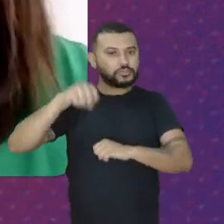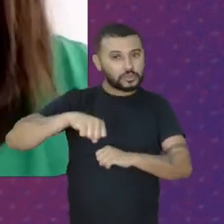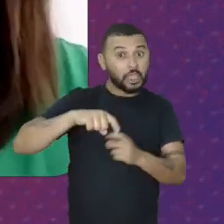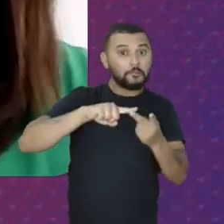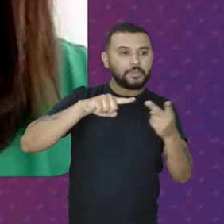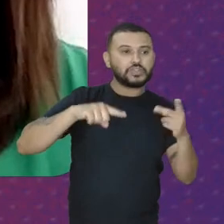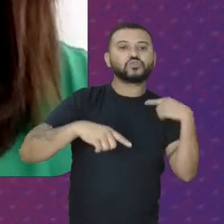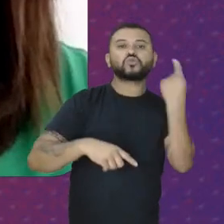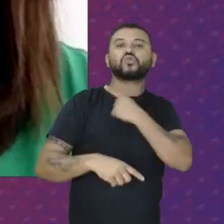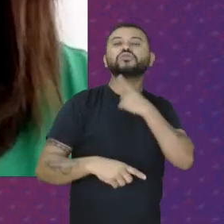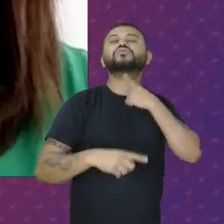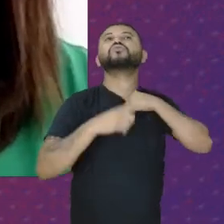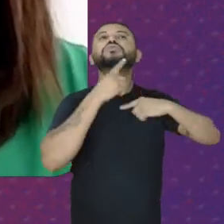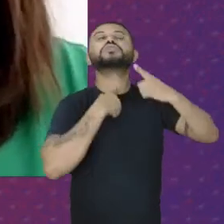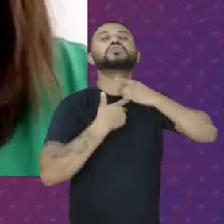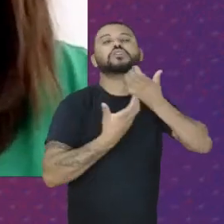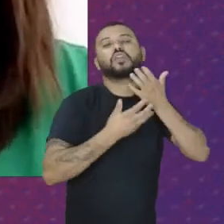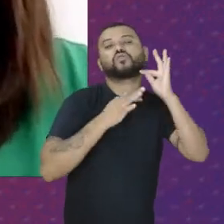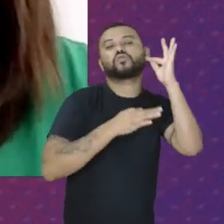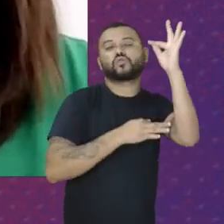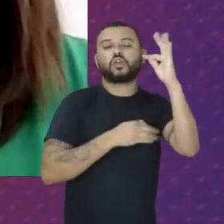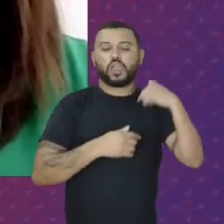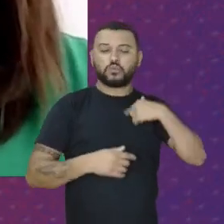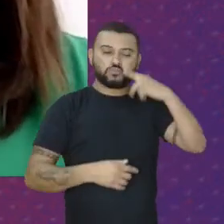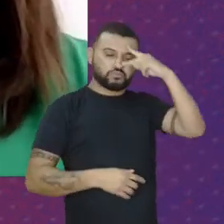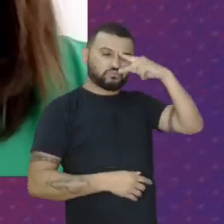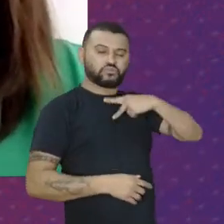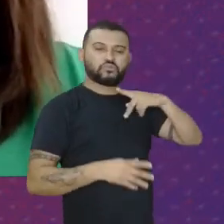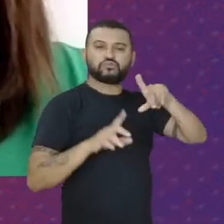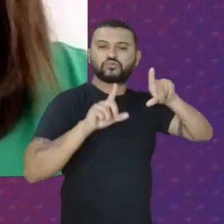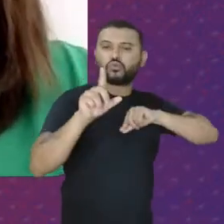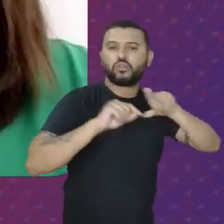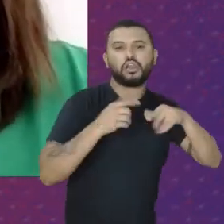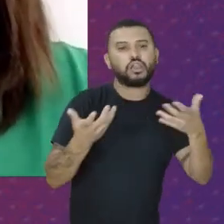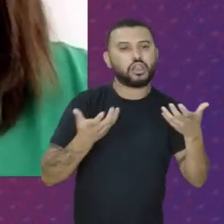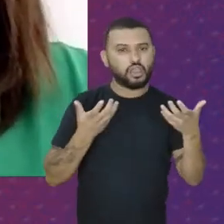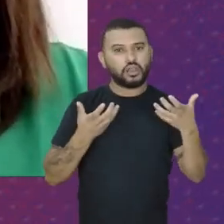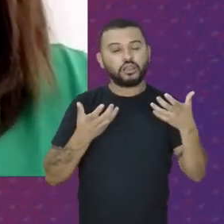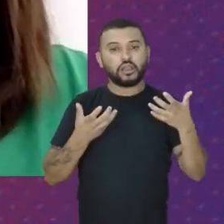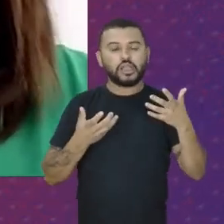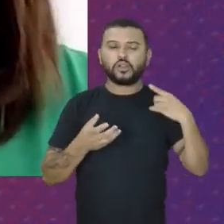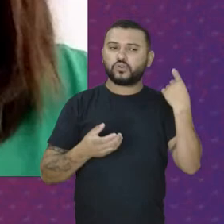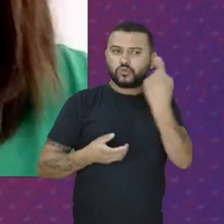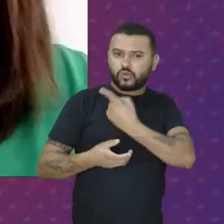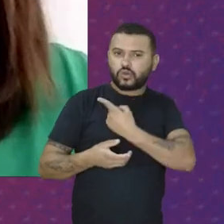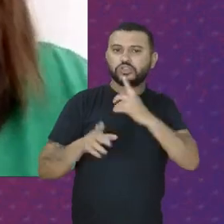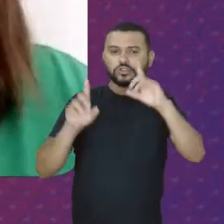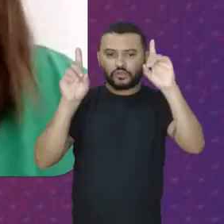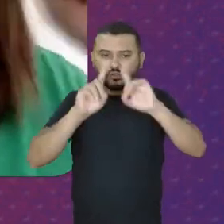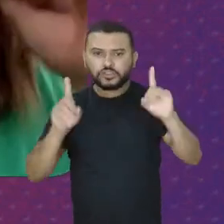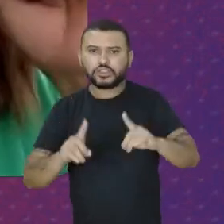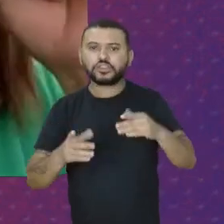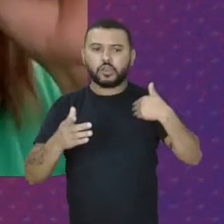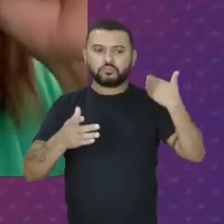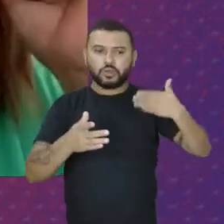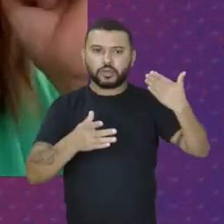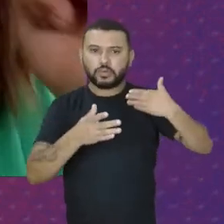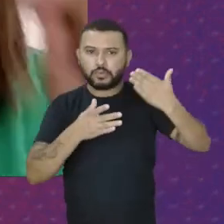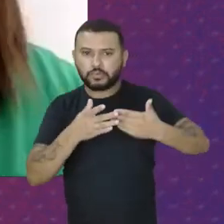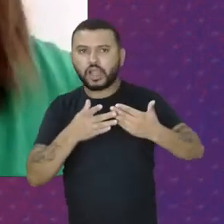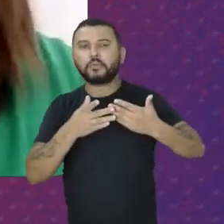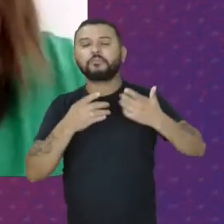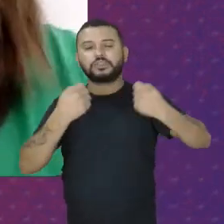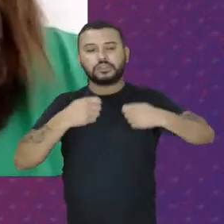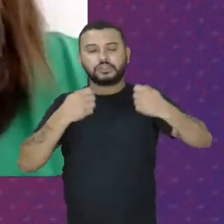decidir o nosso futuro. É algo que vem é, num processo de avanço